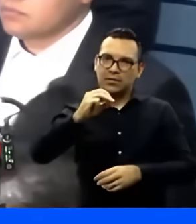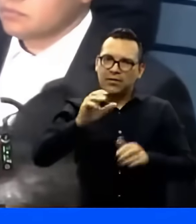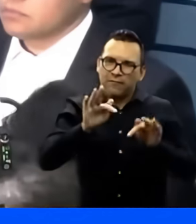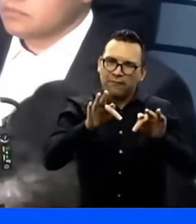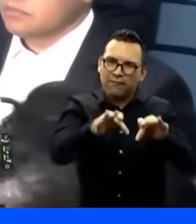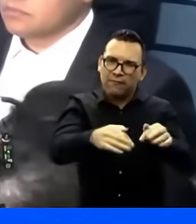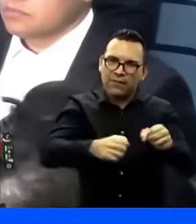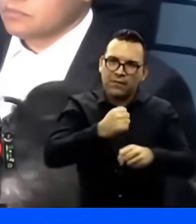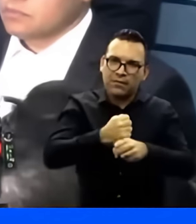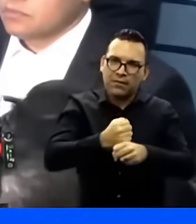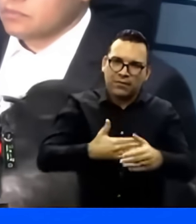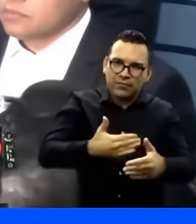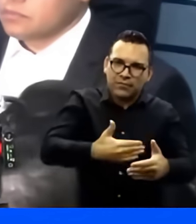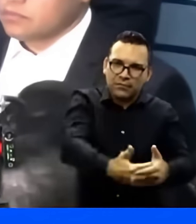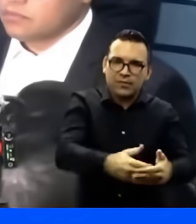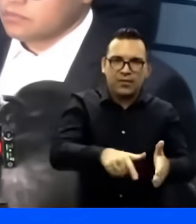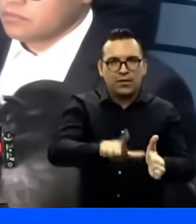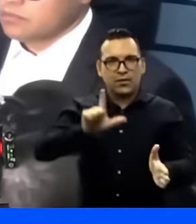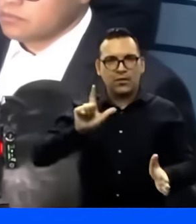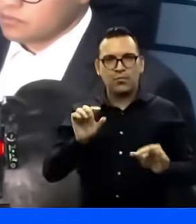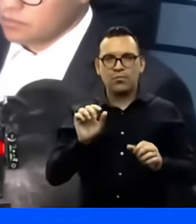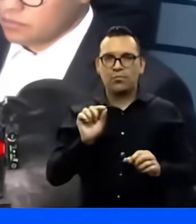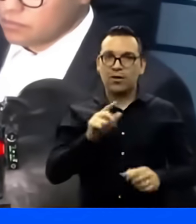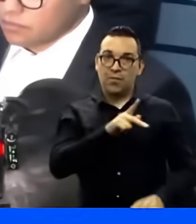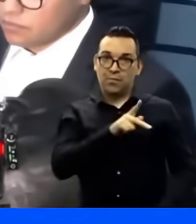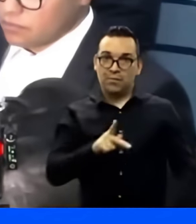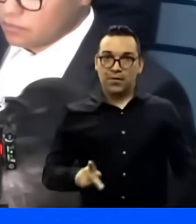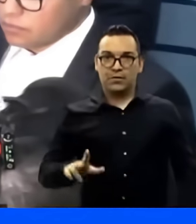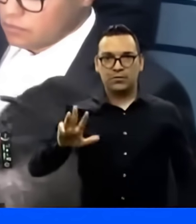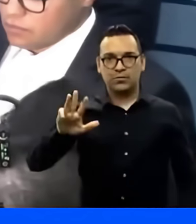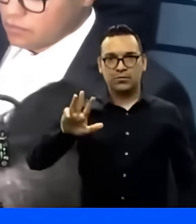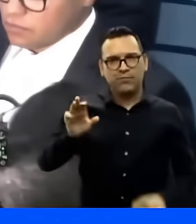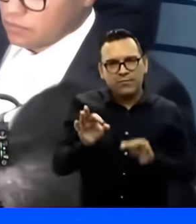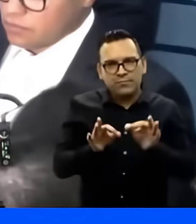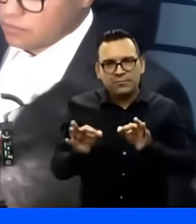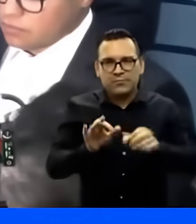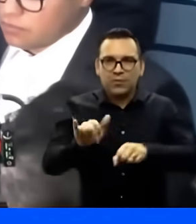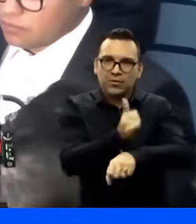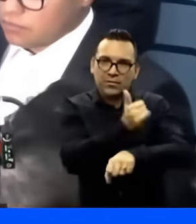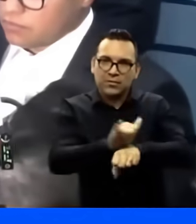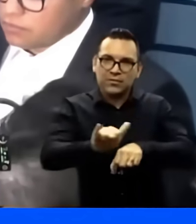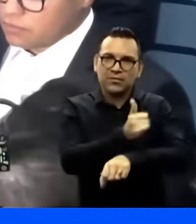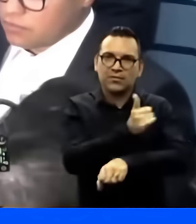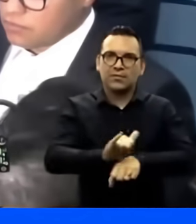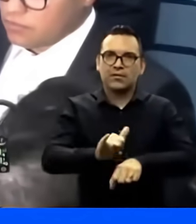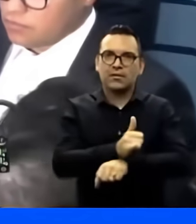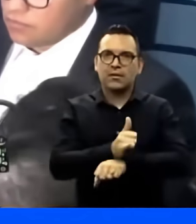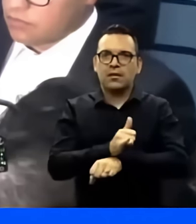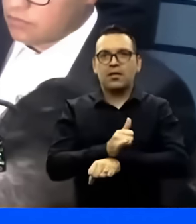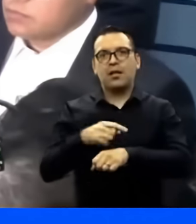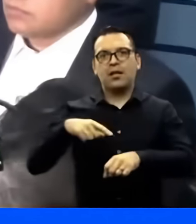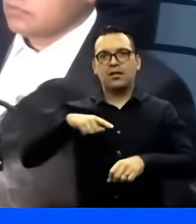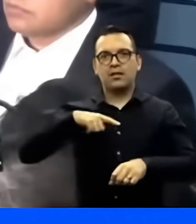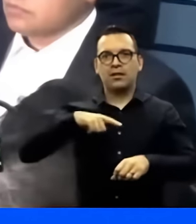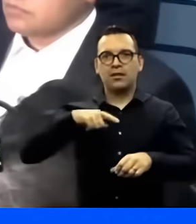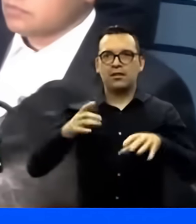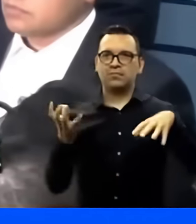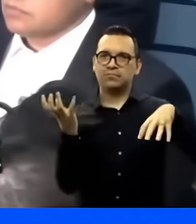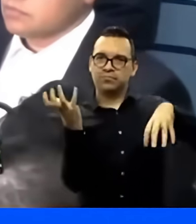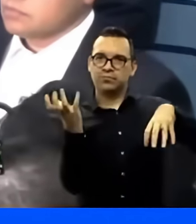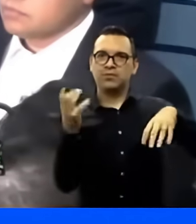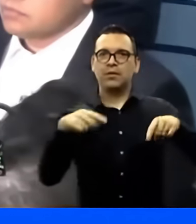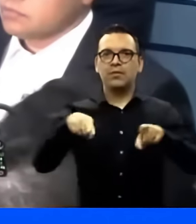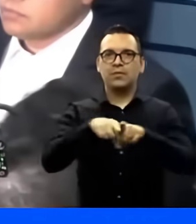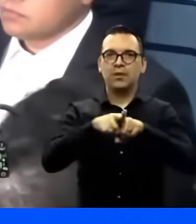antes ou um pouquinho depois, o presidente Lula entregar essa carta, essa estratégia, tanto para o Congresso Nacional quanto para a sociedade brasileira. Não precisa aprovar